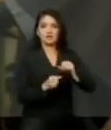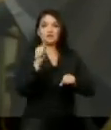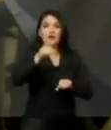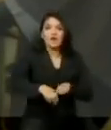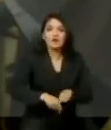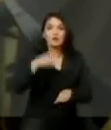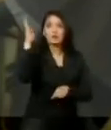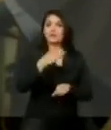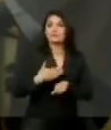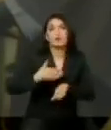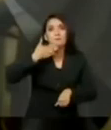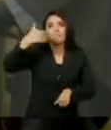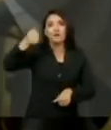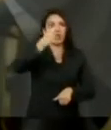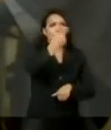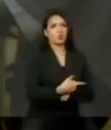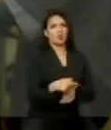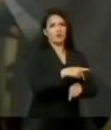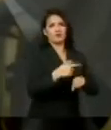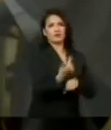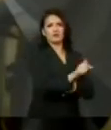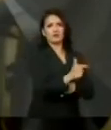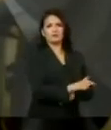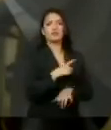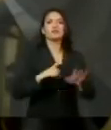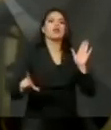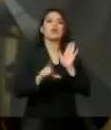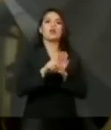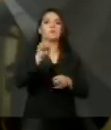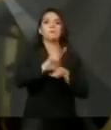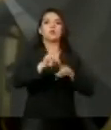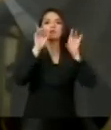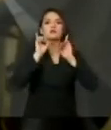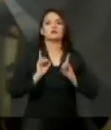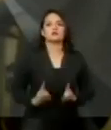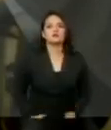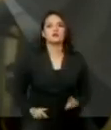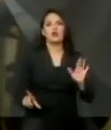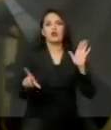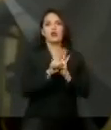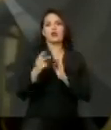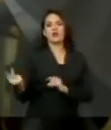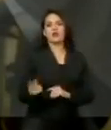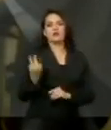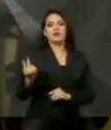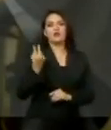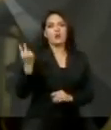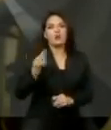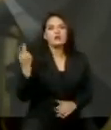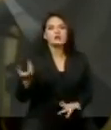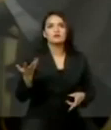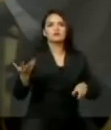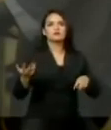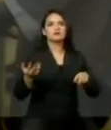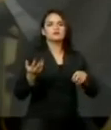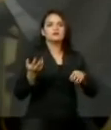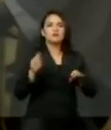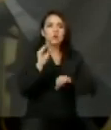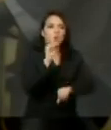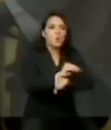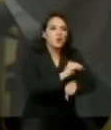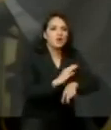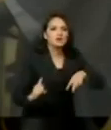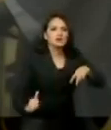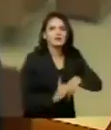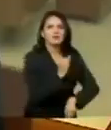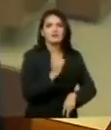um monte de coisas o brasil tem leis de proteção ao deficiente leis de valorização é que são vítimas que é muito melhor do que seguir internacional